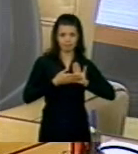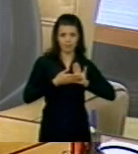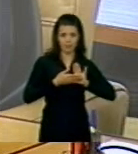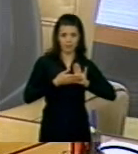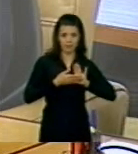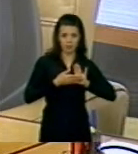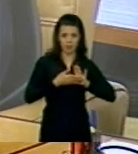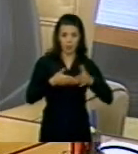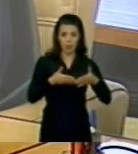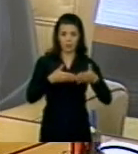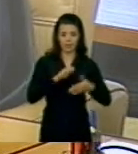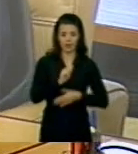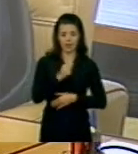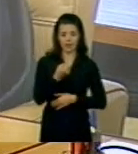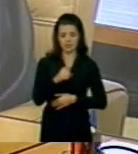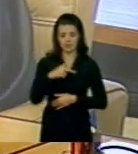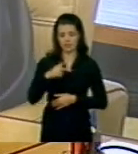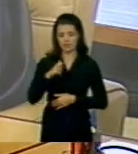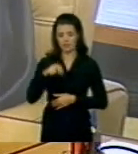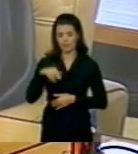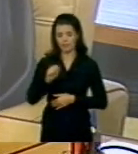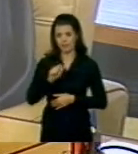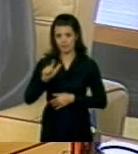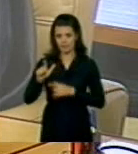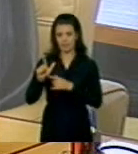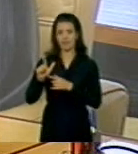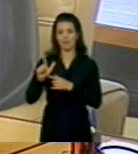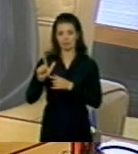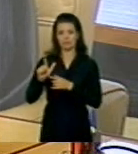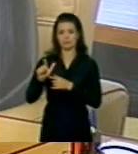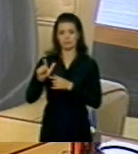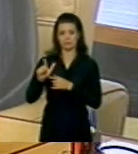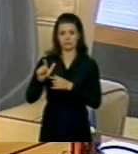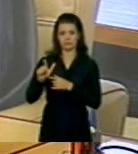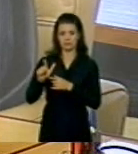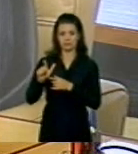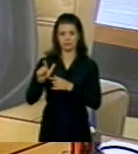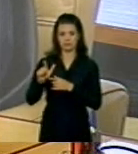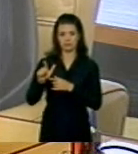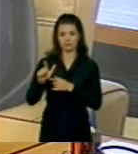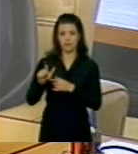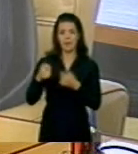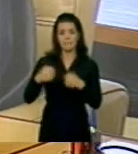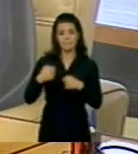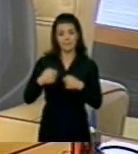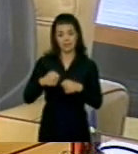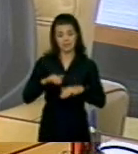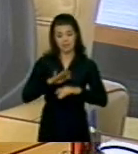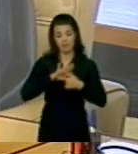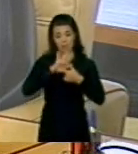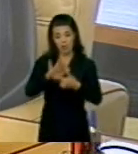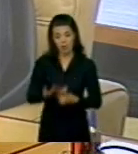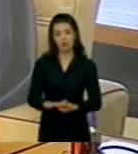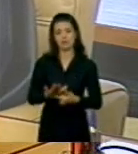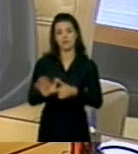da ação penal, esta é a expressão ali utilizada, da ação penal remeter os autos dentro de